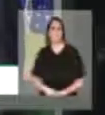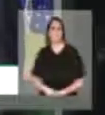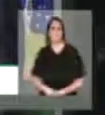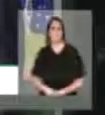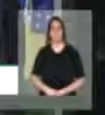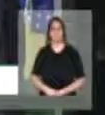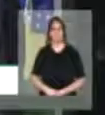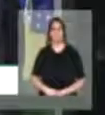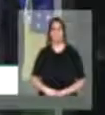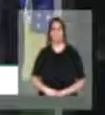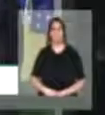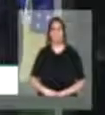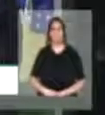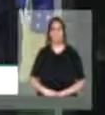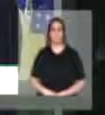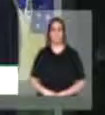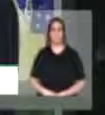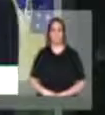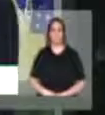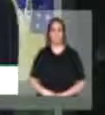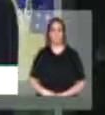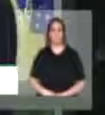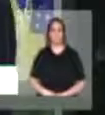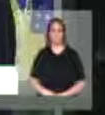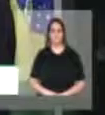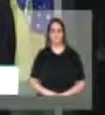O Piauí nasceu